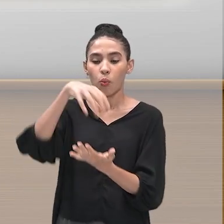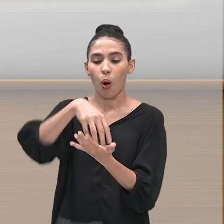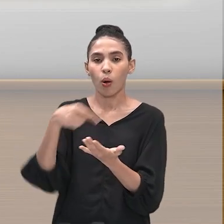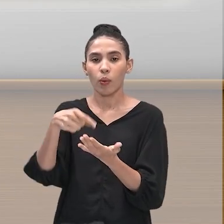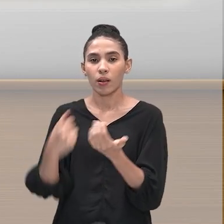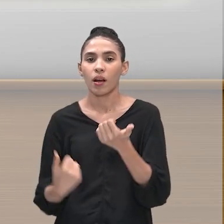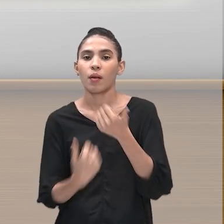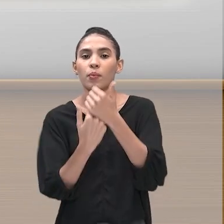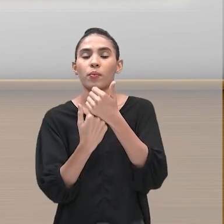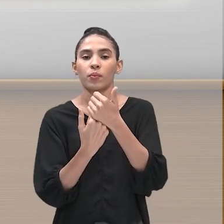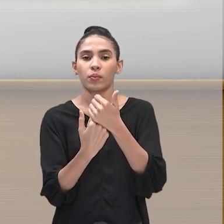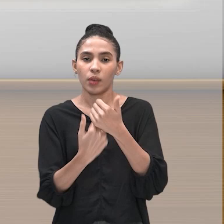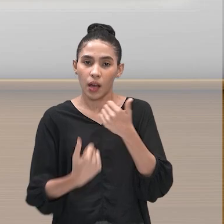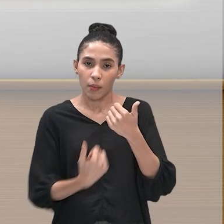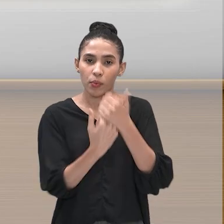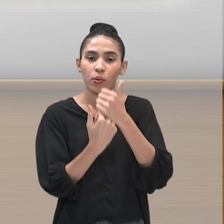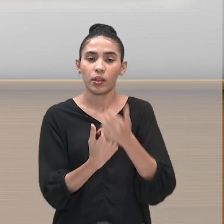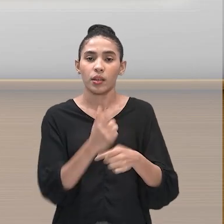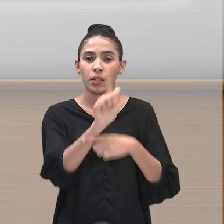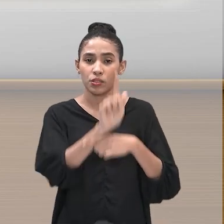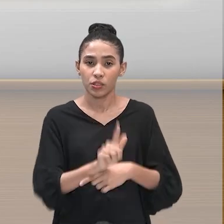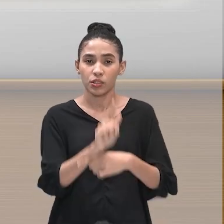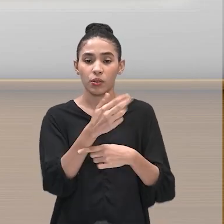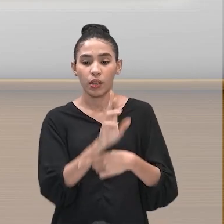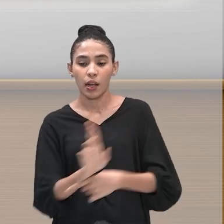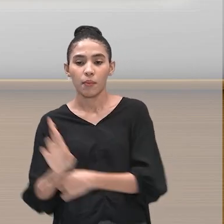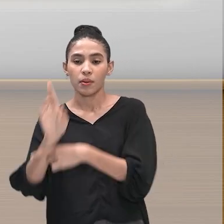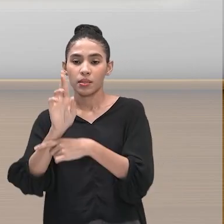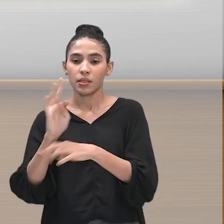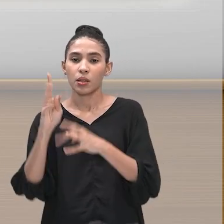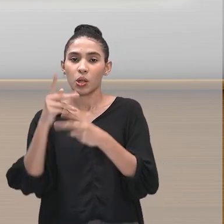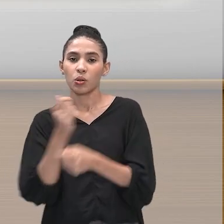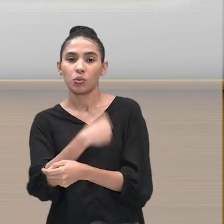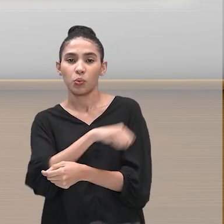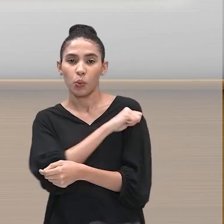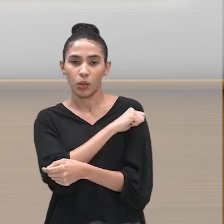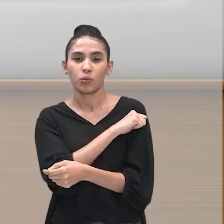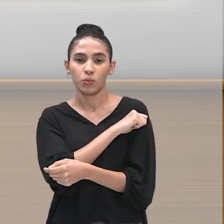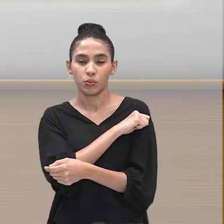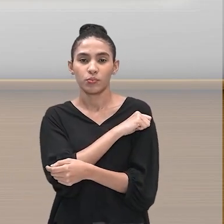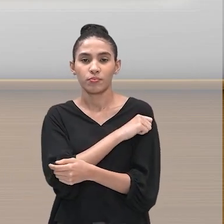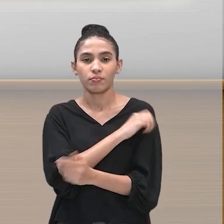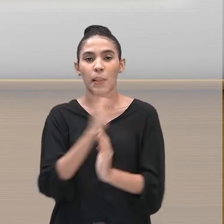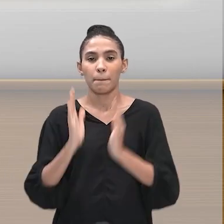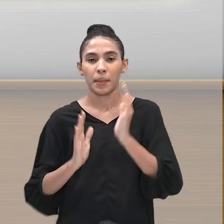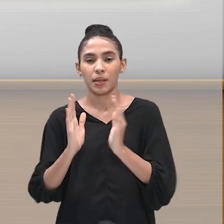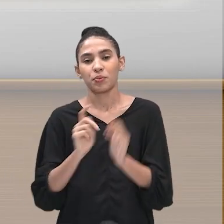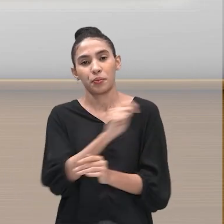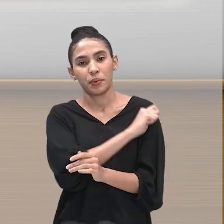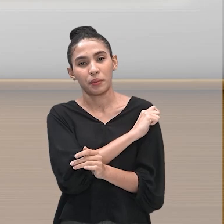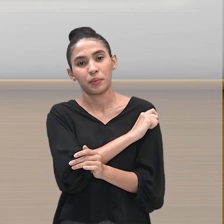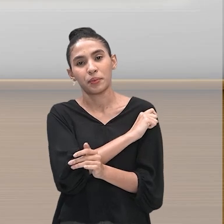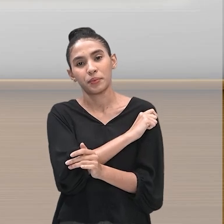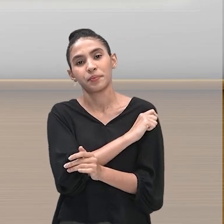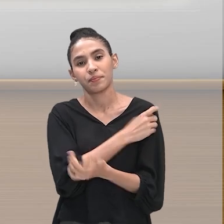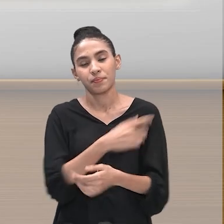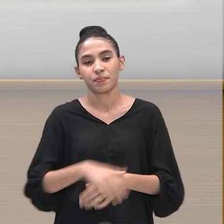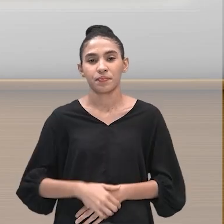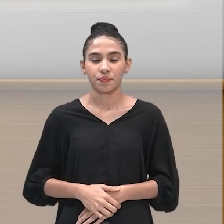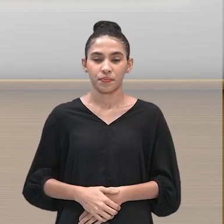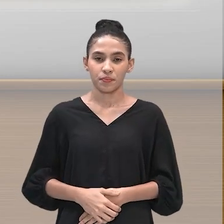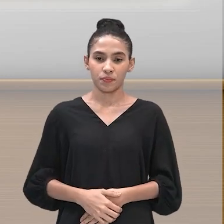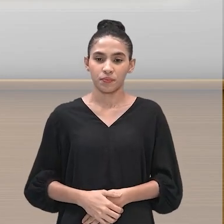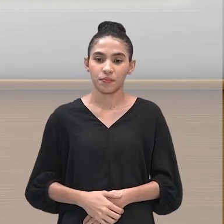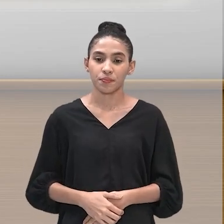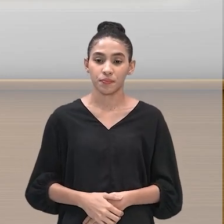apoio que apoia a gestão, né, que vai representar vocês enquanto estudantes aí perante a gestão da